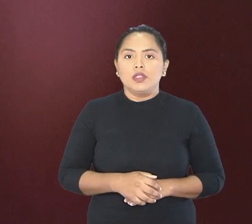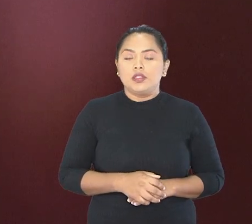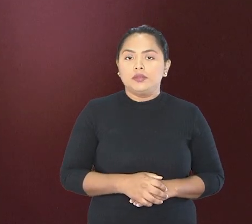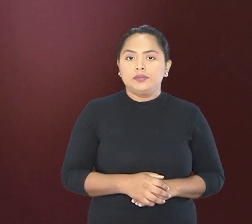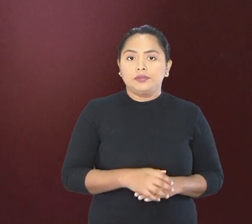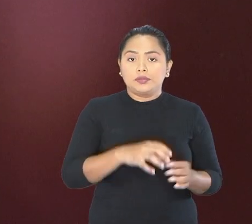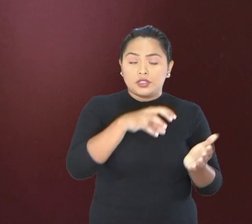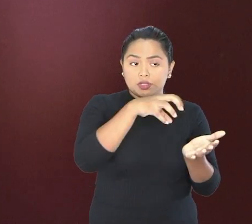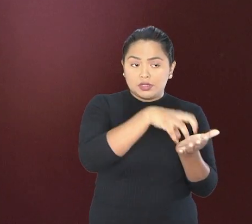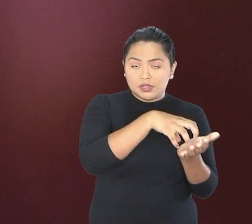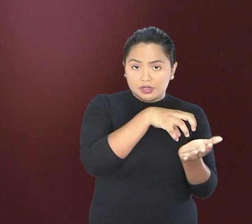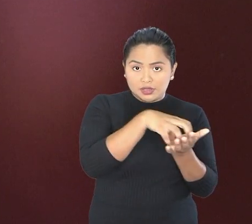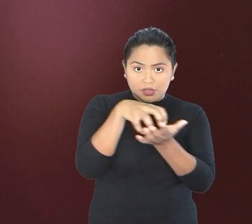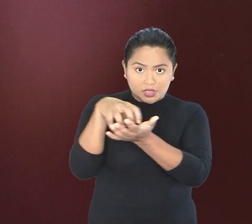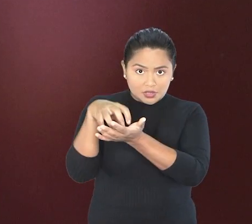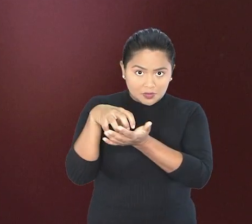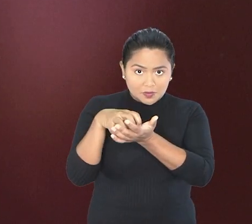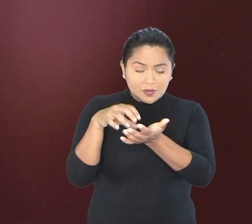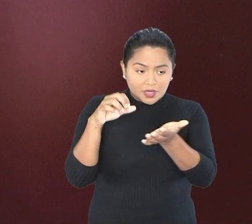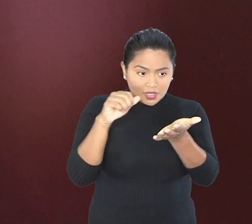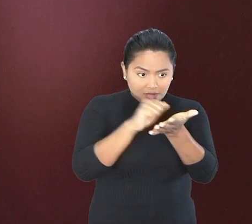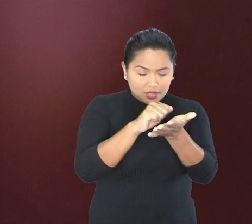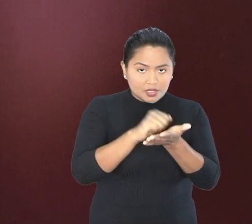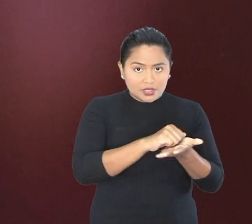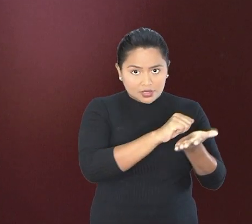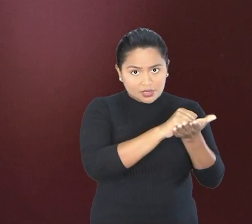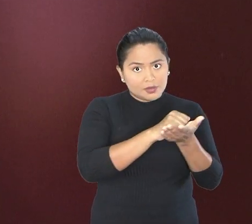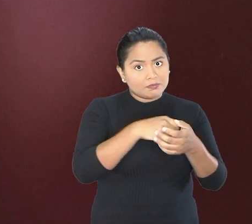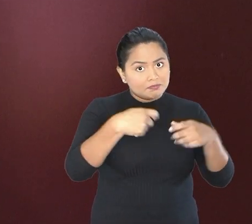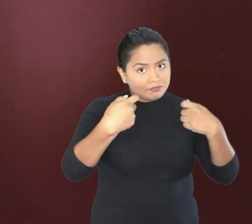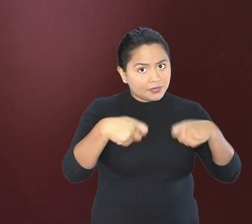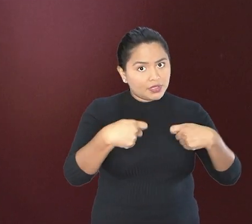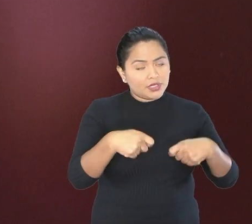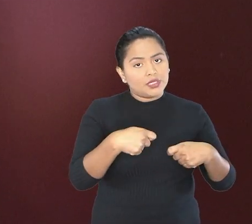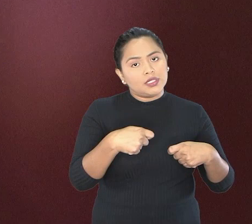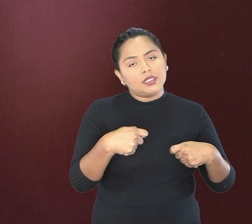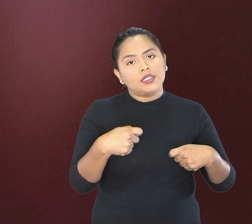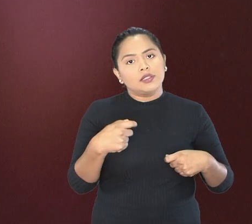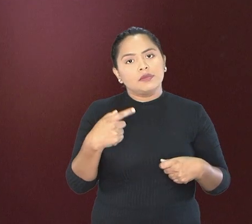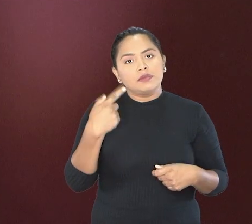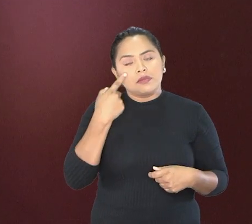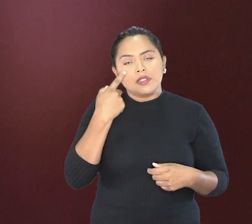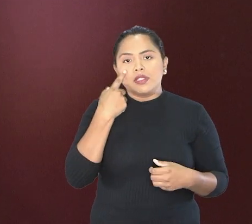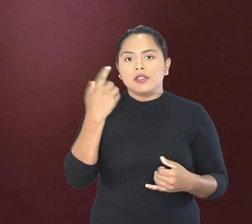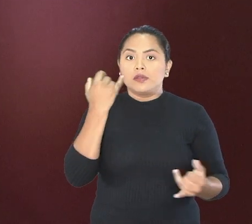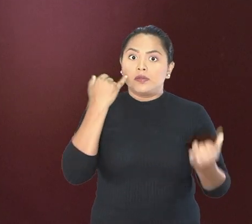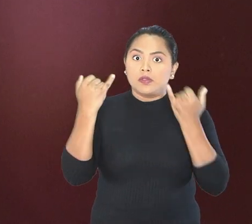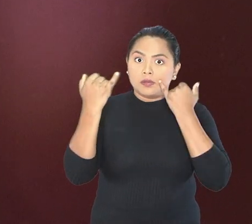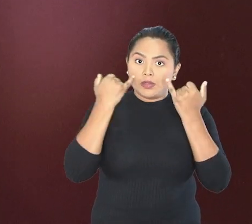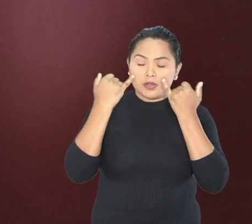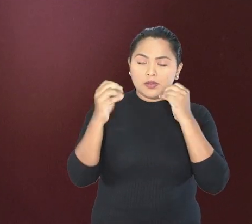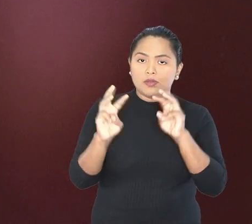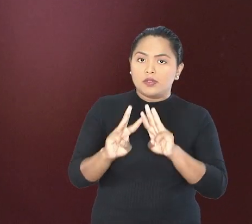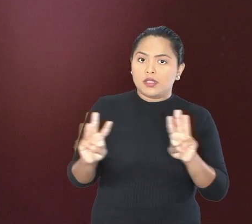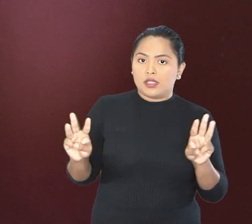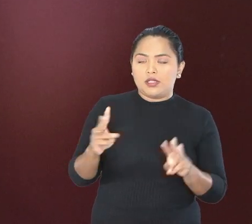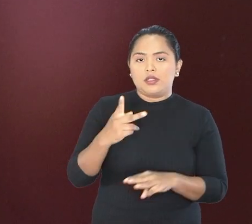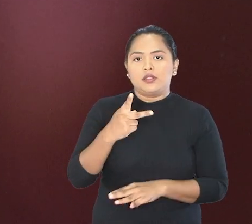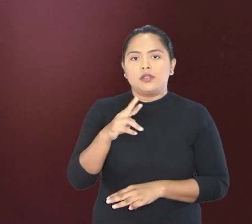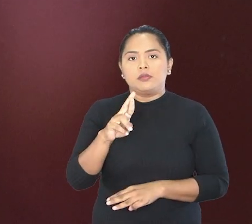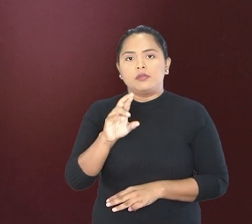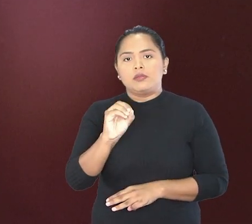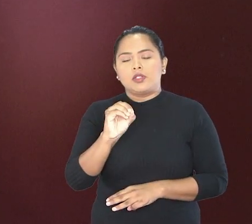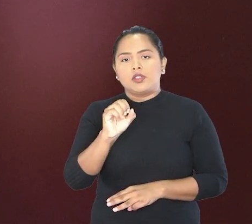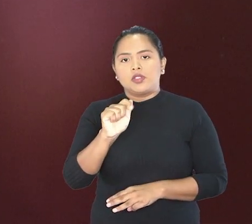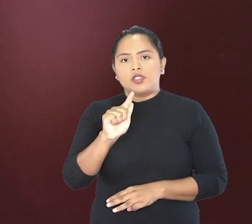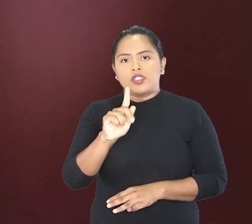consigam cadastrar esse treinamento regularmente instituído, eles podem buscar as informações no site da Progesp ou eles podem enviar um